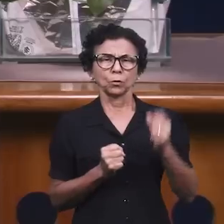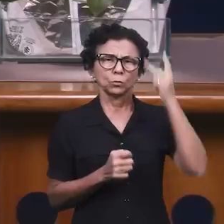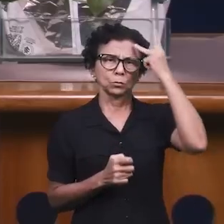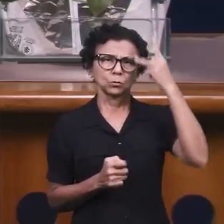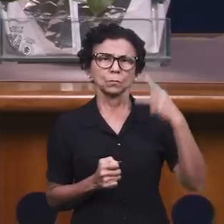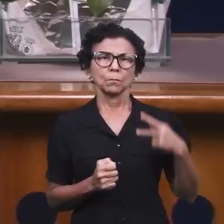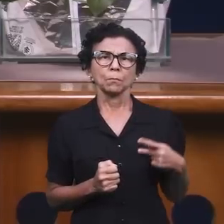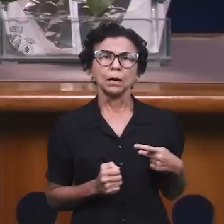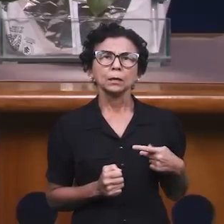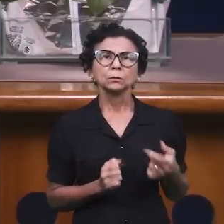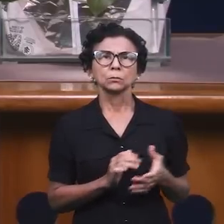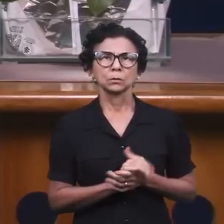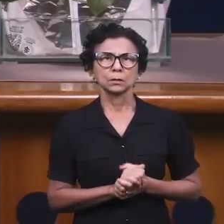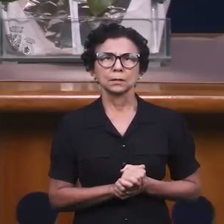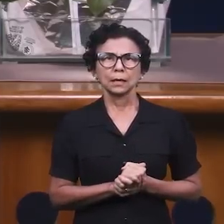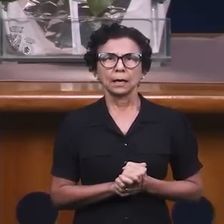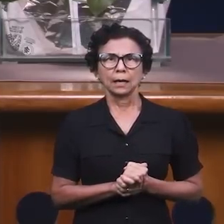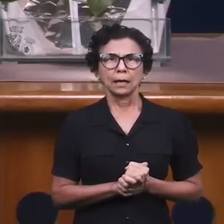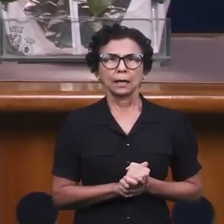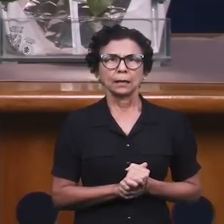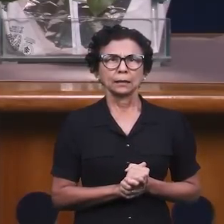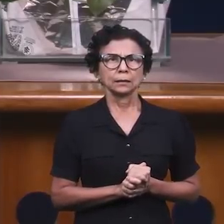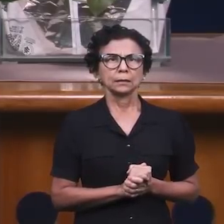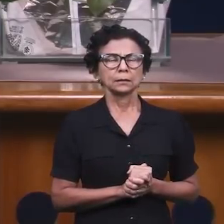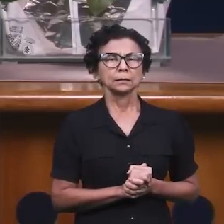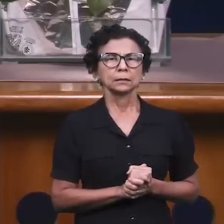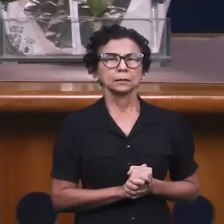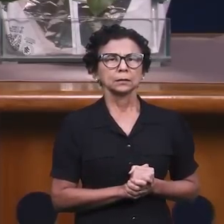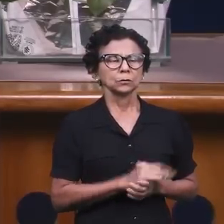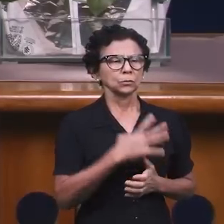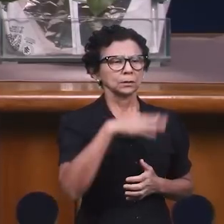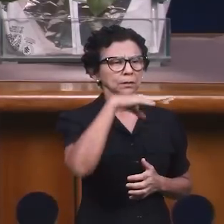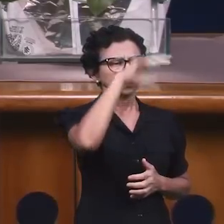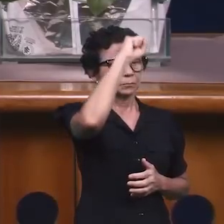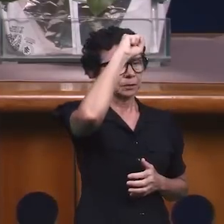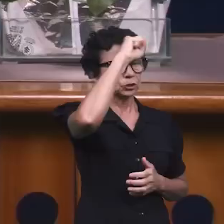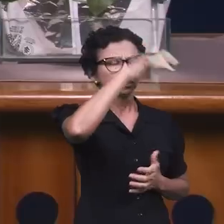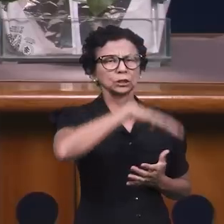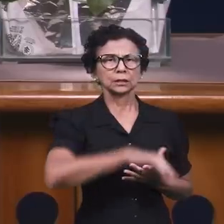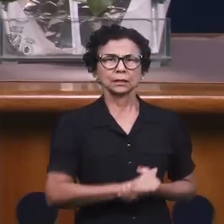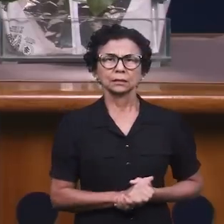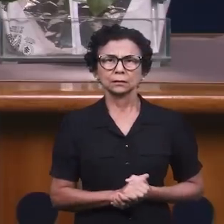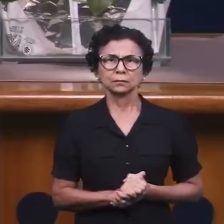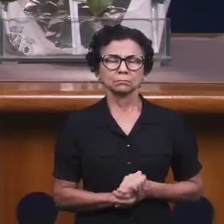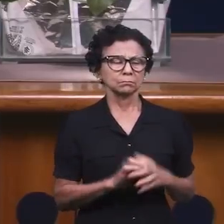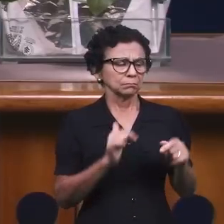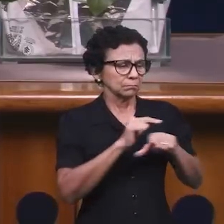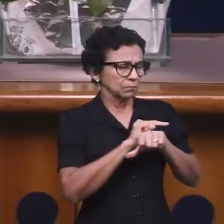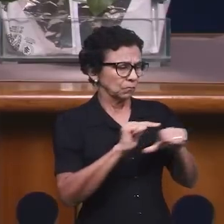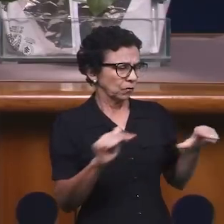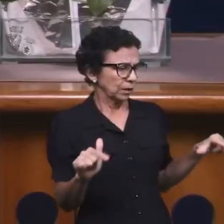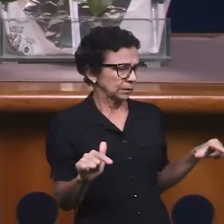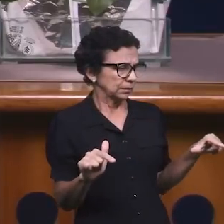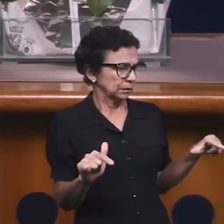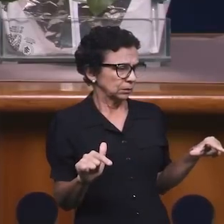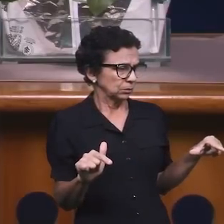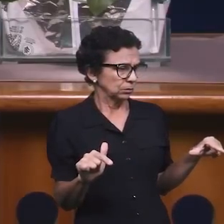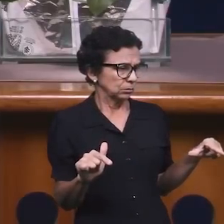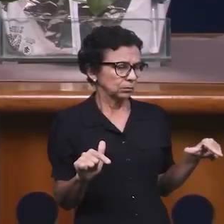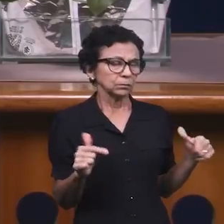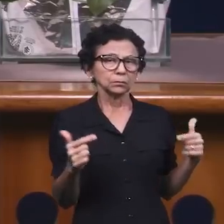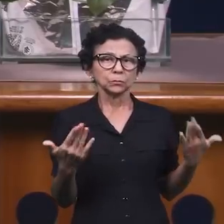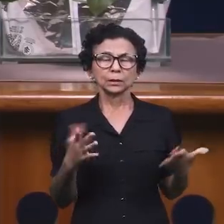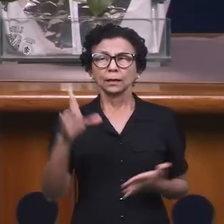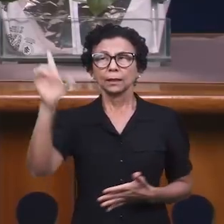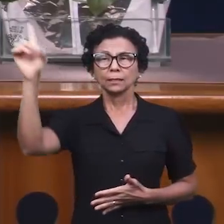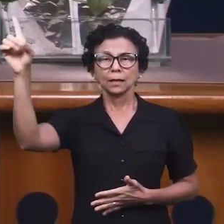ritualistas, confundindo aquilo que é eternidade com intensidade, justificando atos vazios da autoridade perfeita